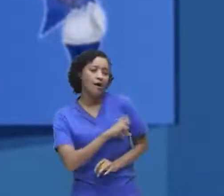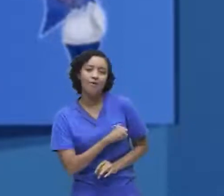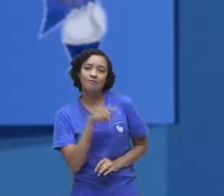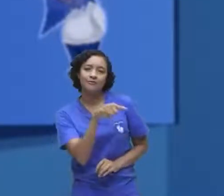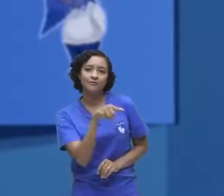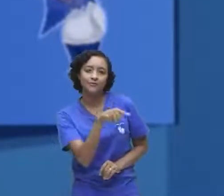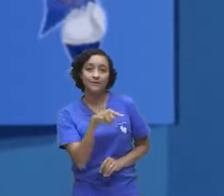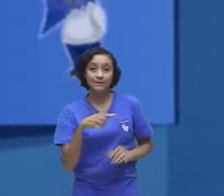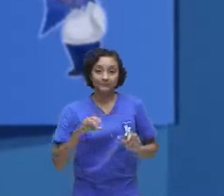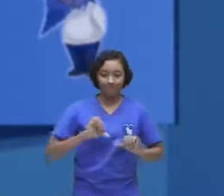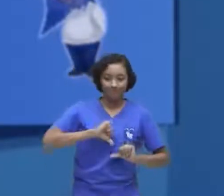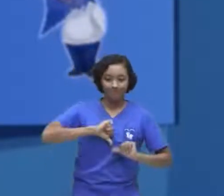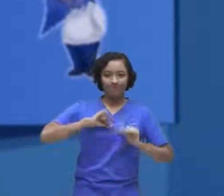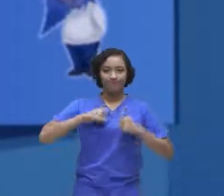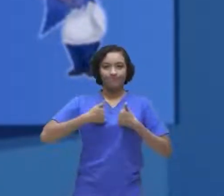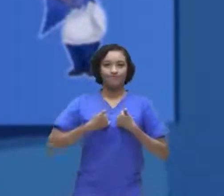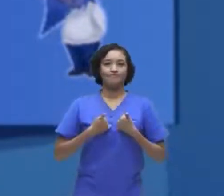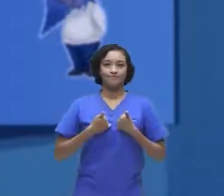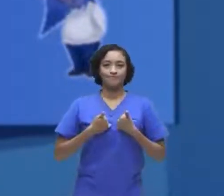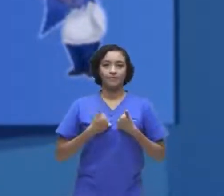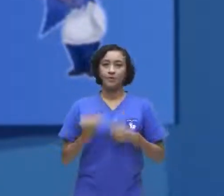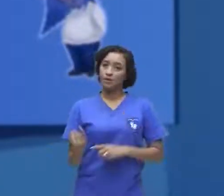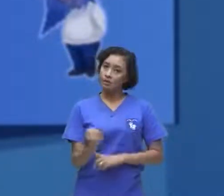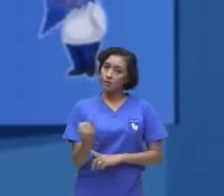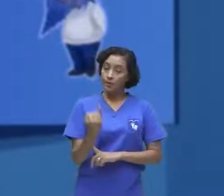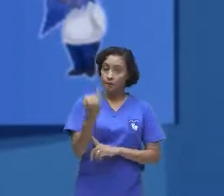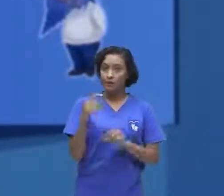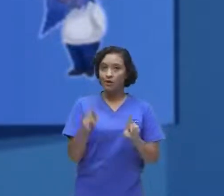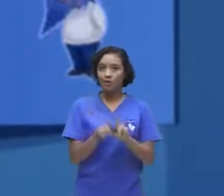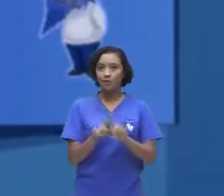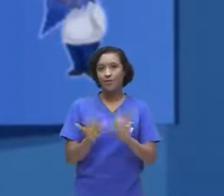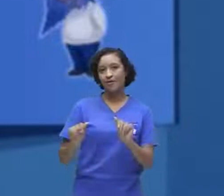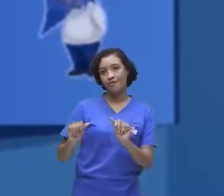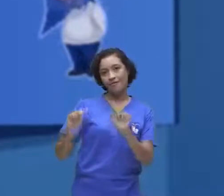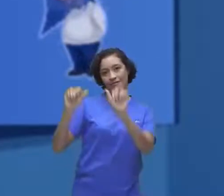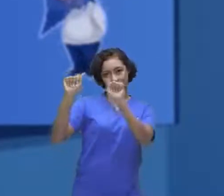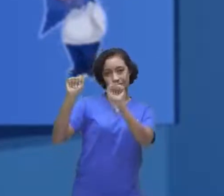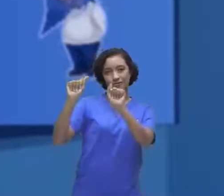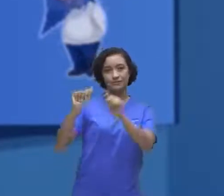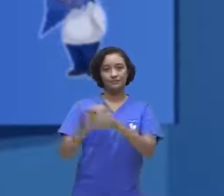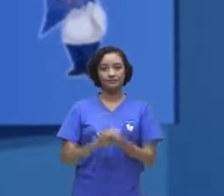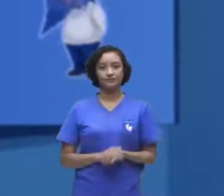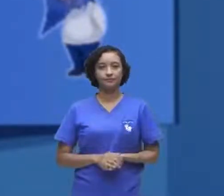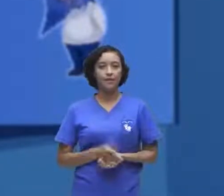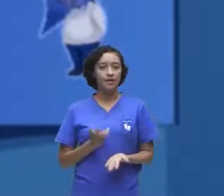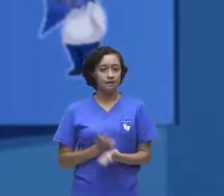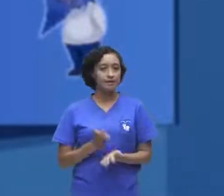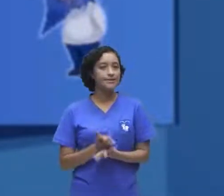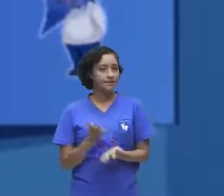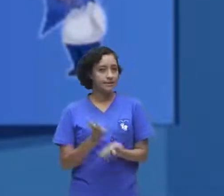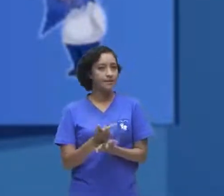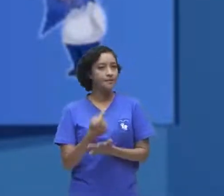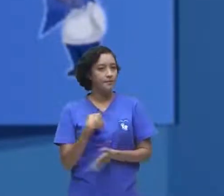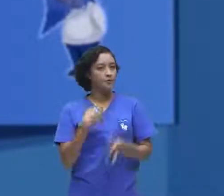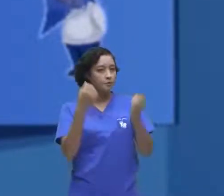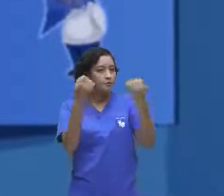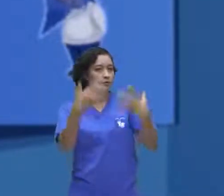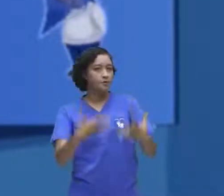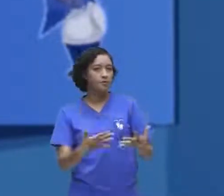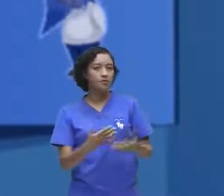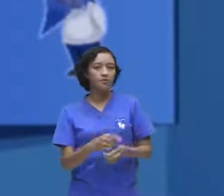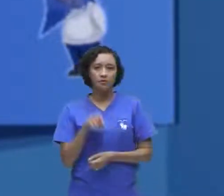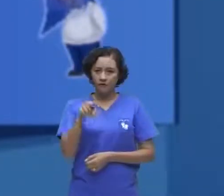muito importante, assim, a atividade artística, que eu sempre falo para eles, você